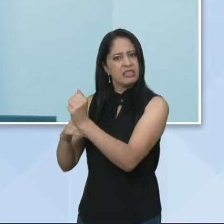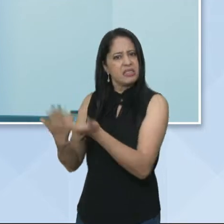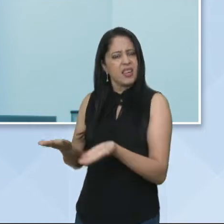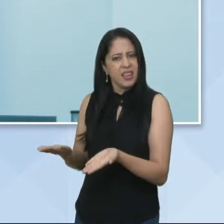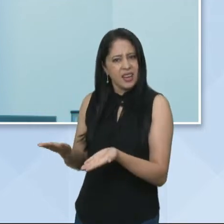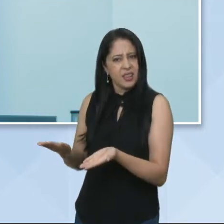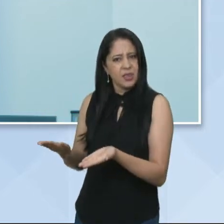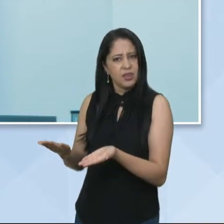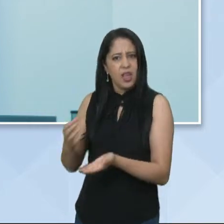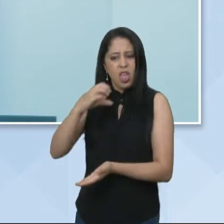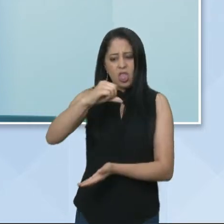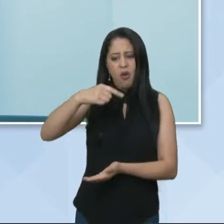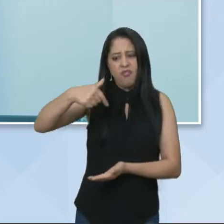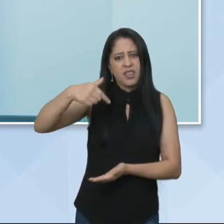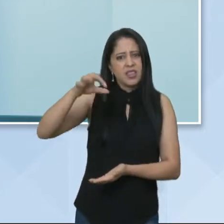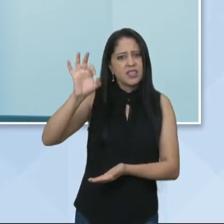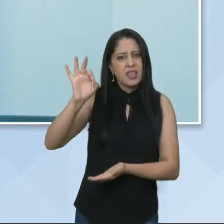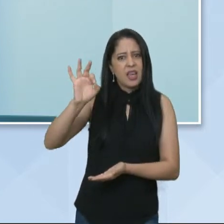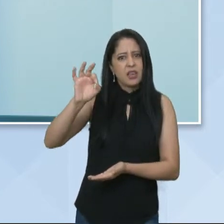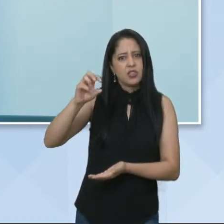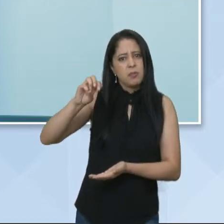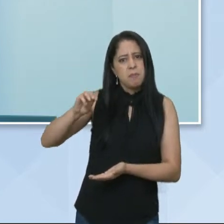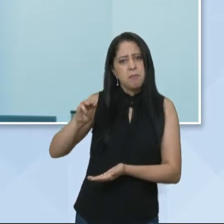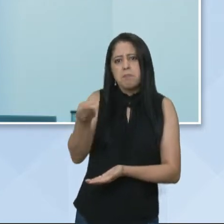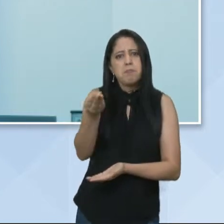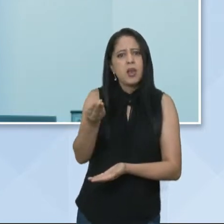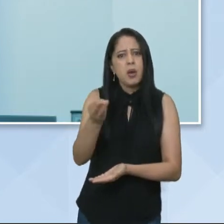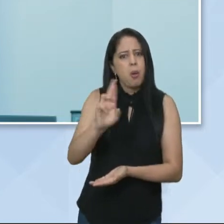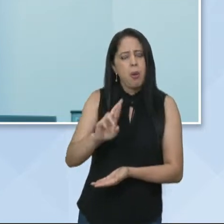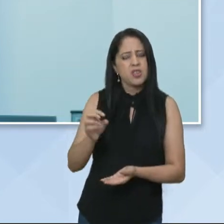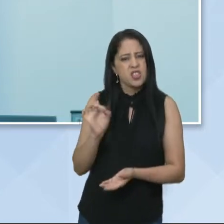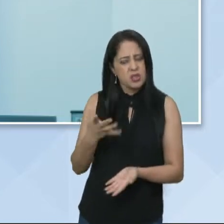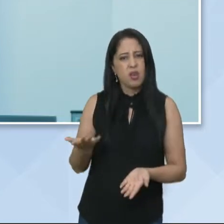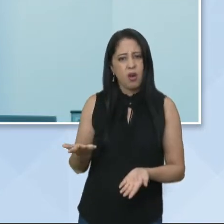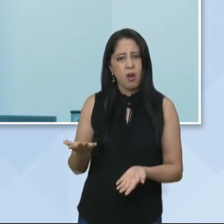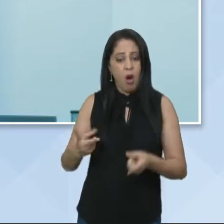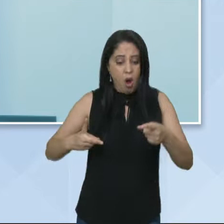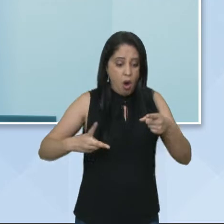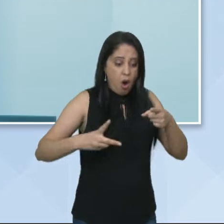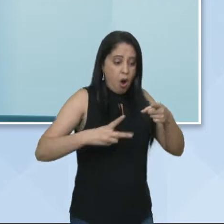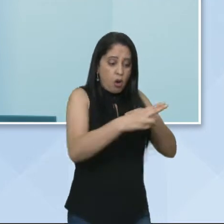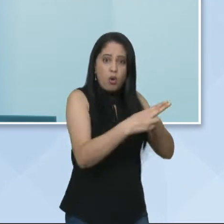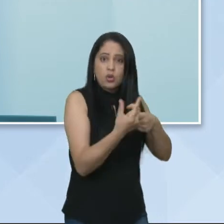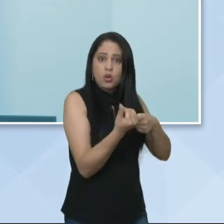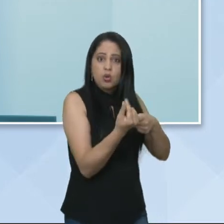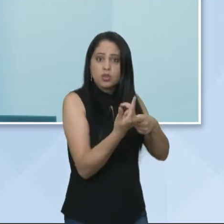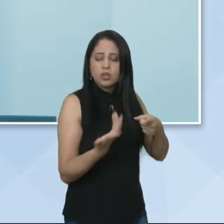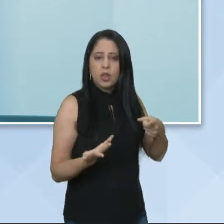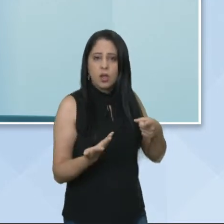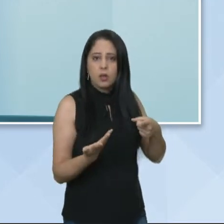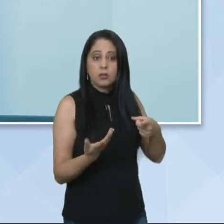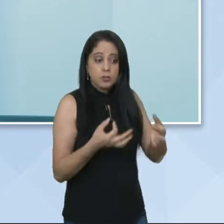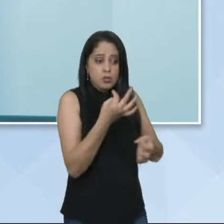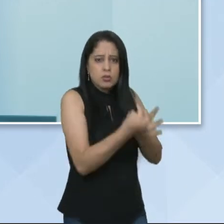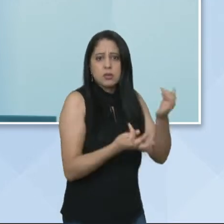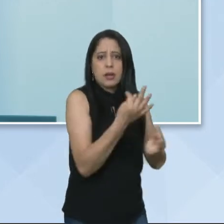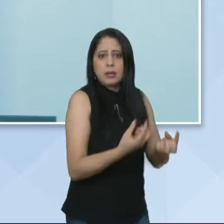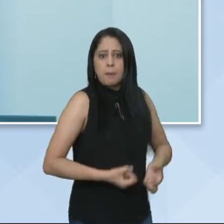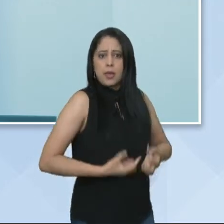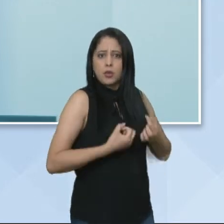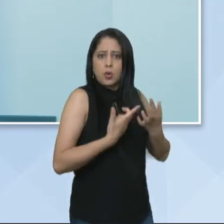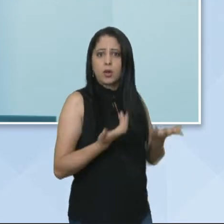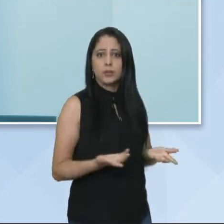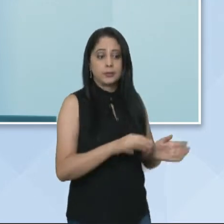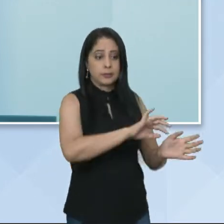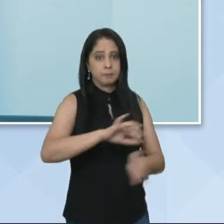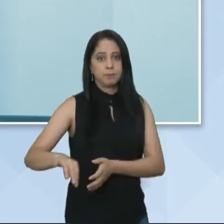para 97 milhões para o tratamento do câncer. Foi cortado verbas do tratamento do câncer. Também,